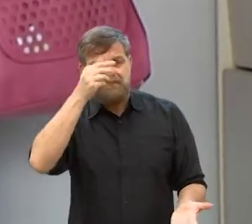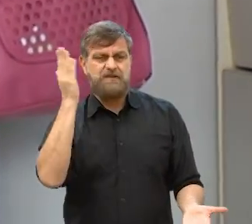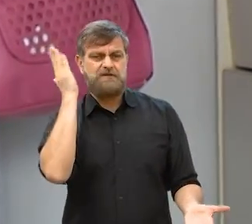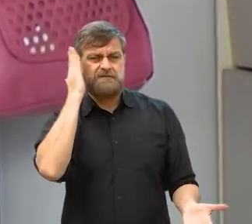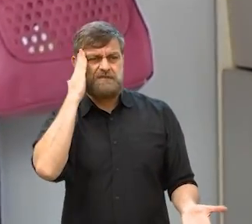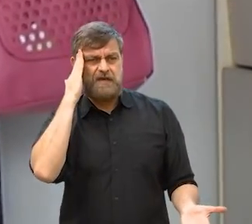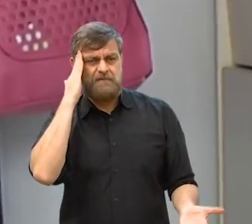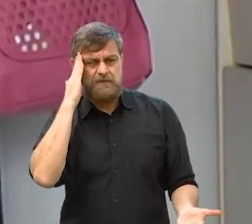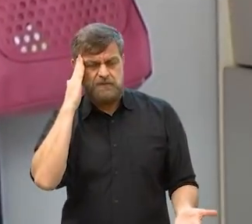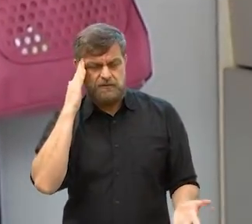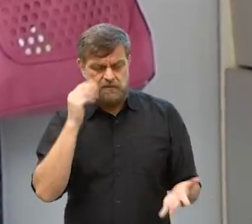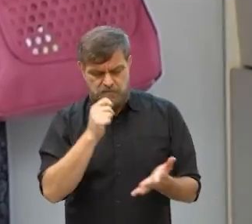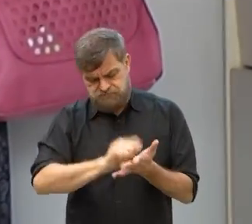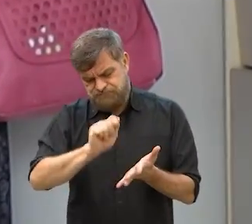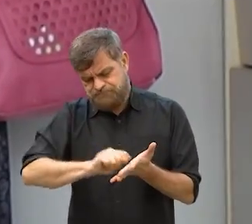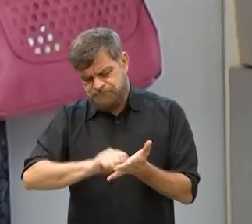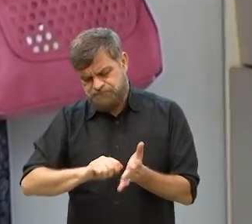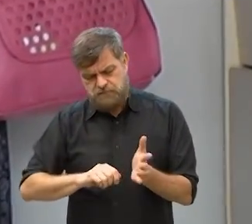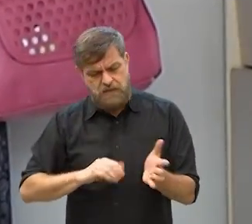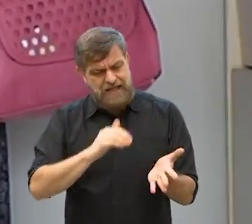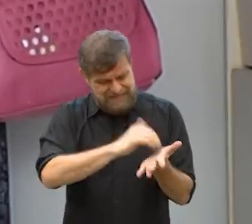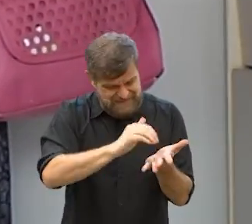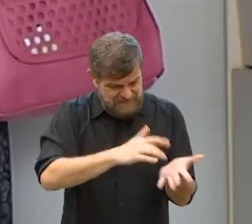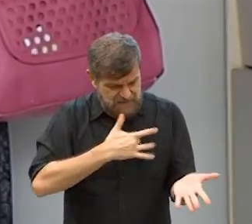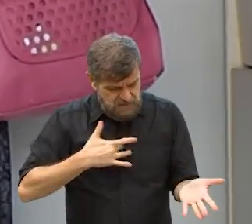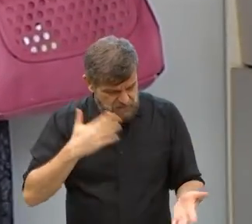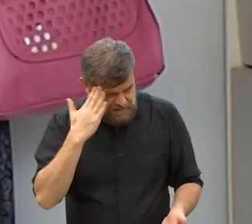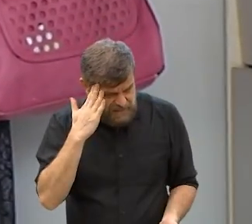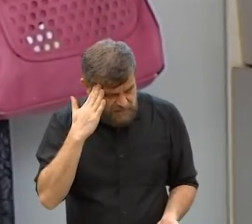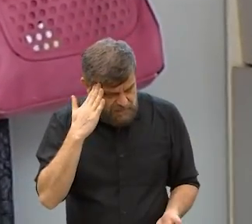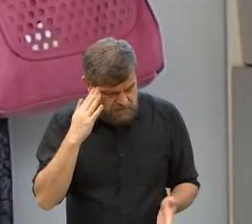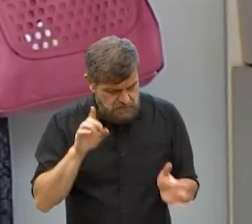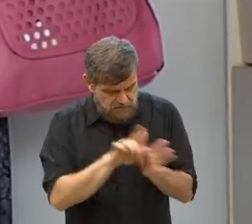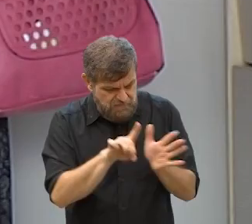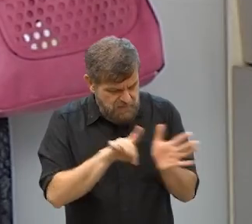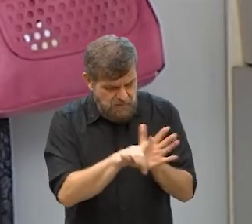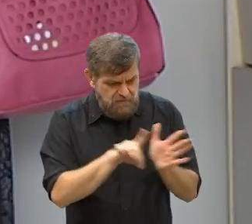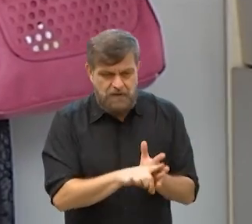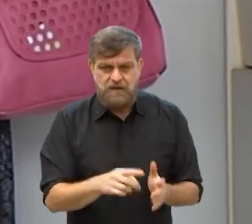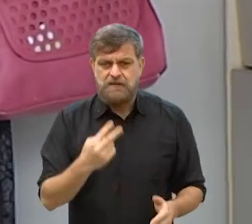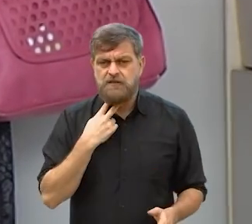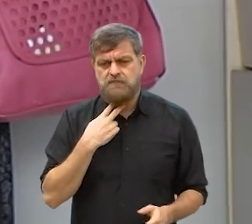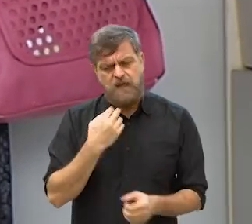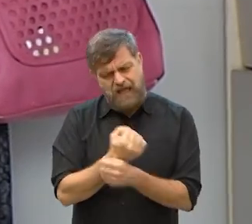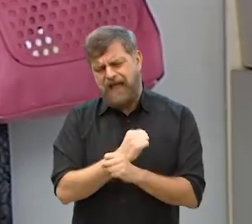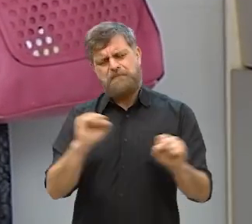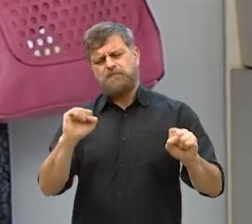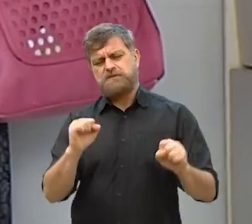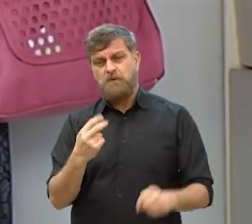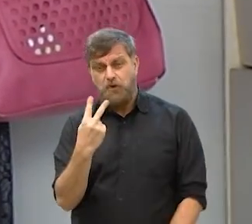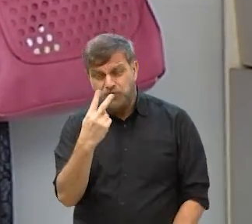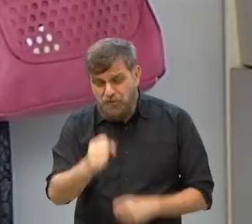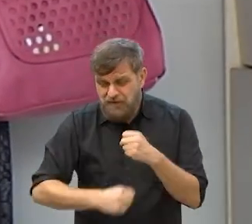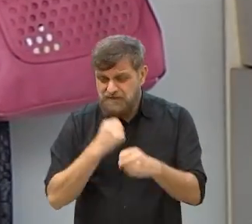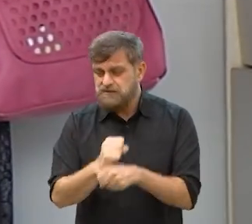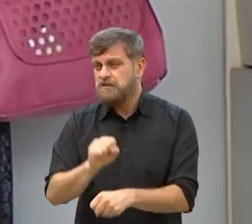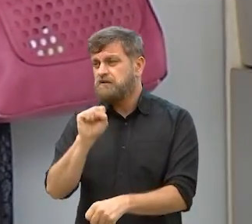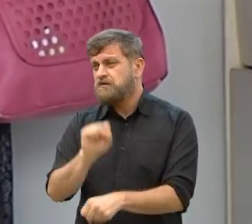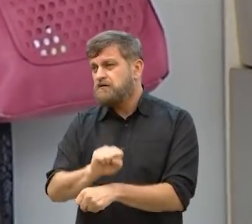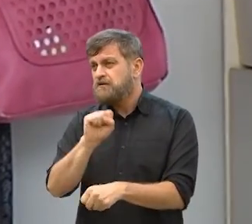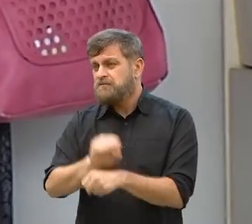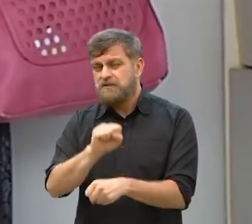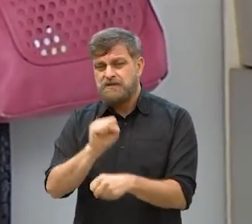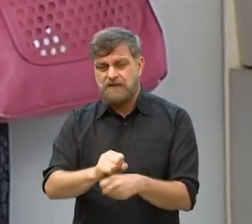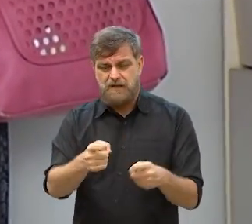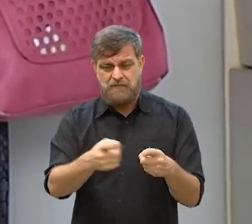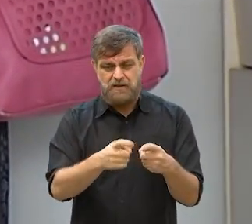ou o executivo sabe disso, a secretaria sabe disso. Porque não é possível você esperar 2 anos para ser